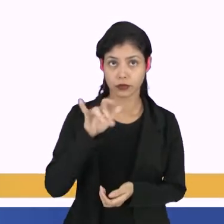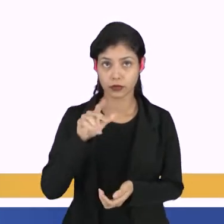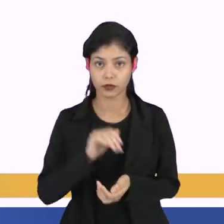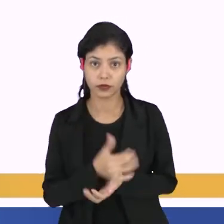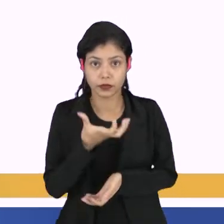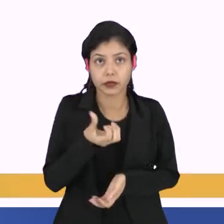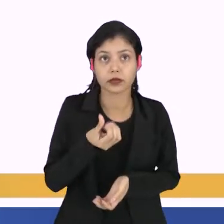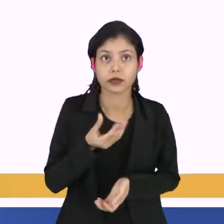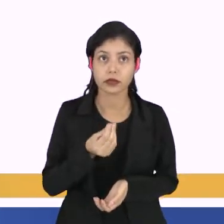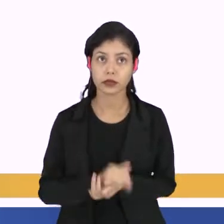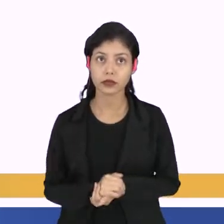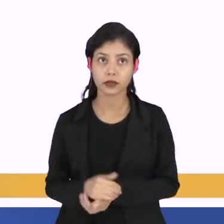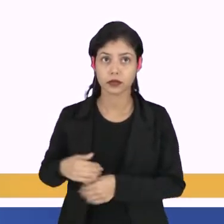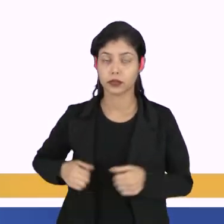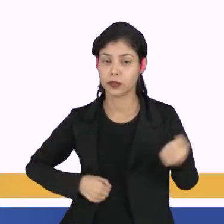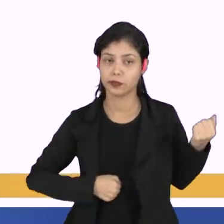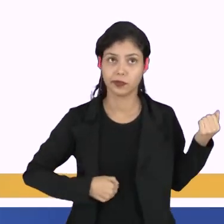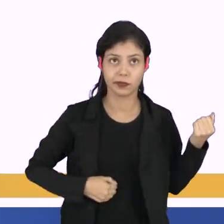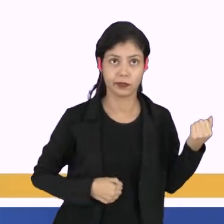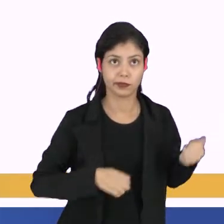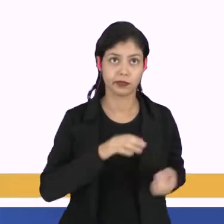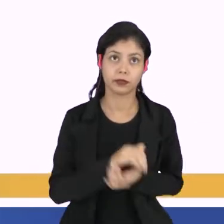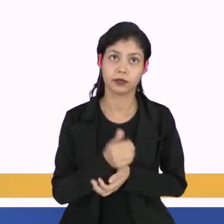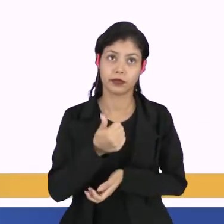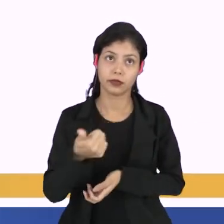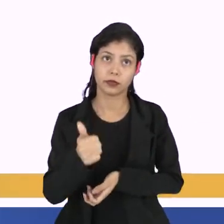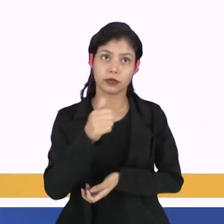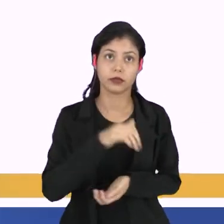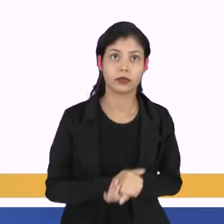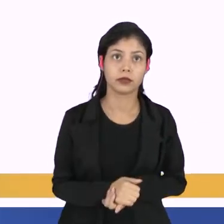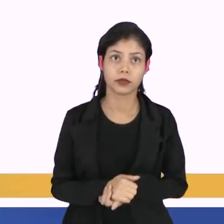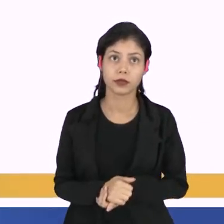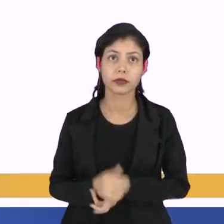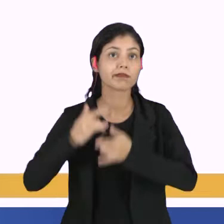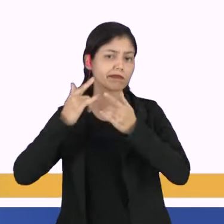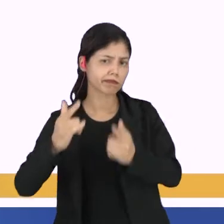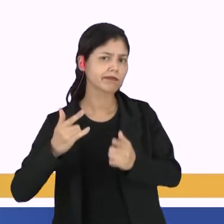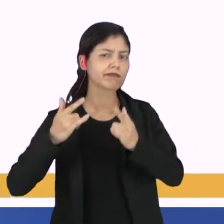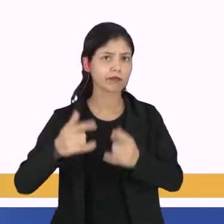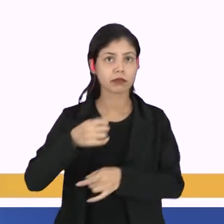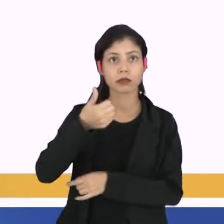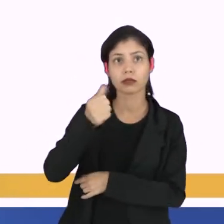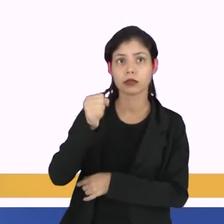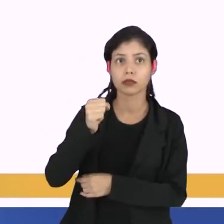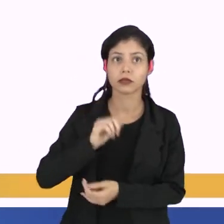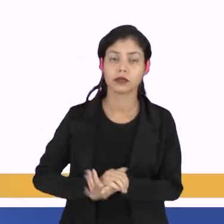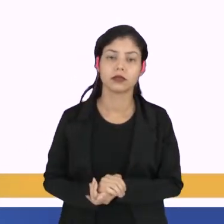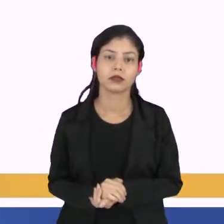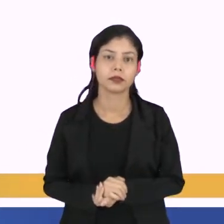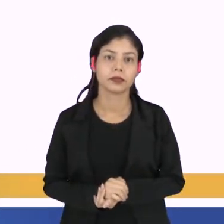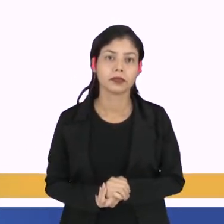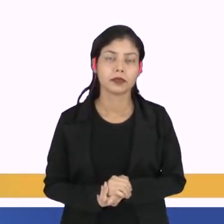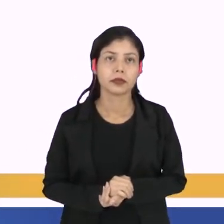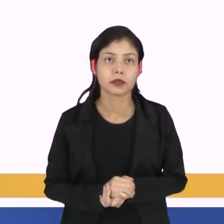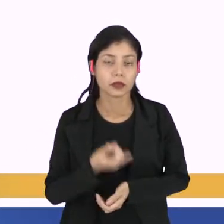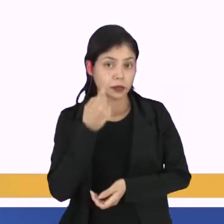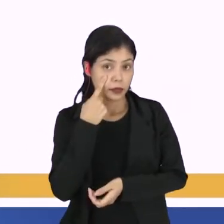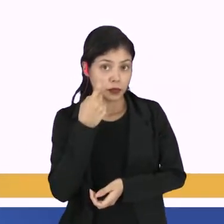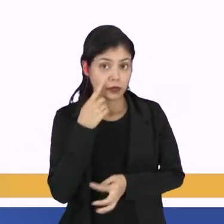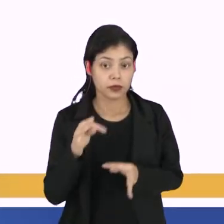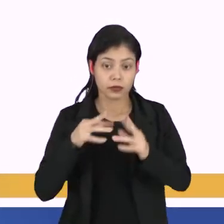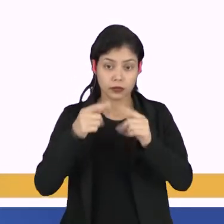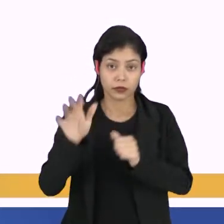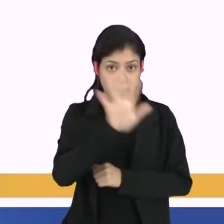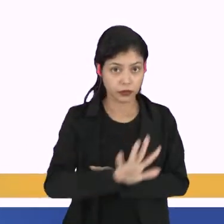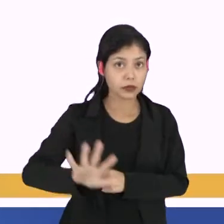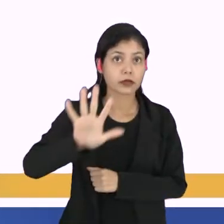16, forró 11, o flashback 10, hip hop 18, e aí quando você observa nós temos um